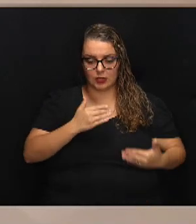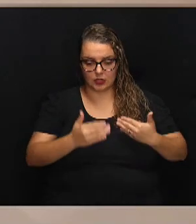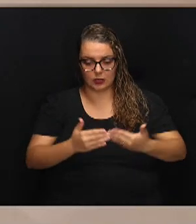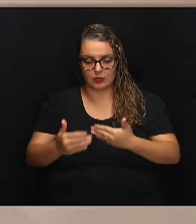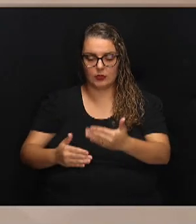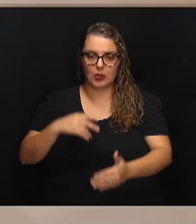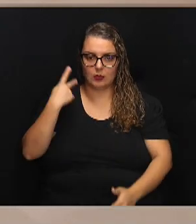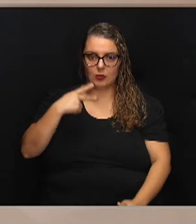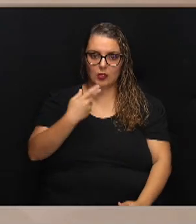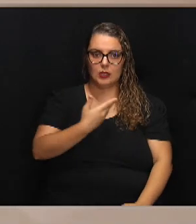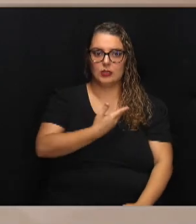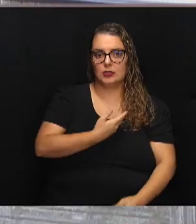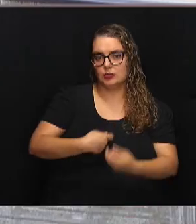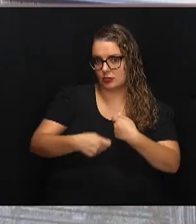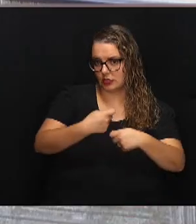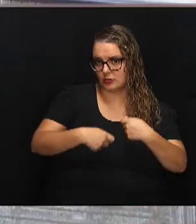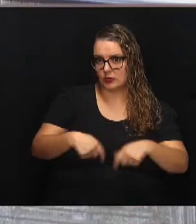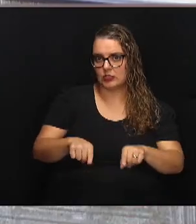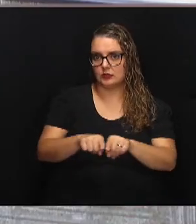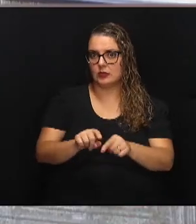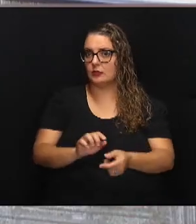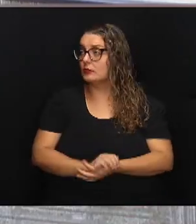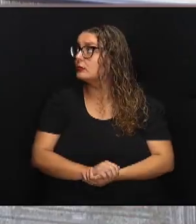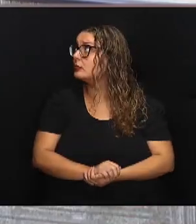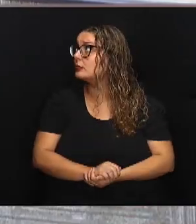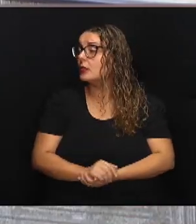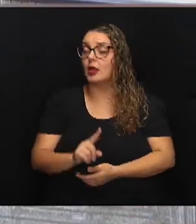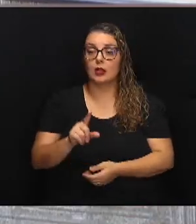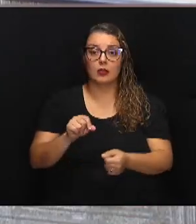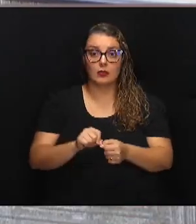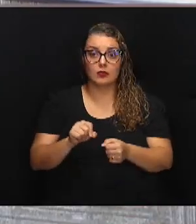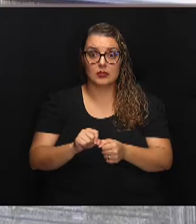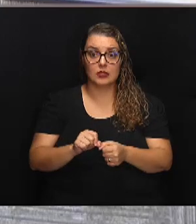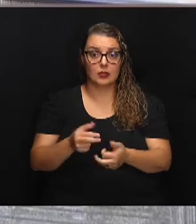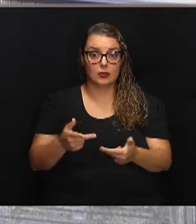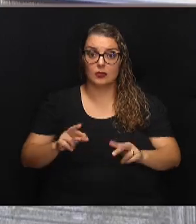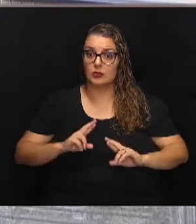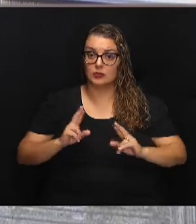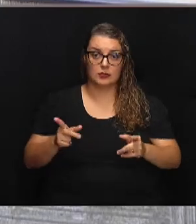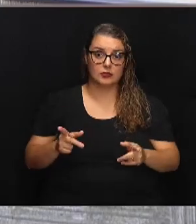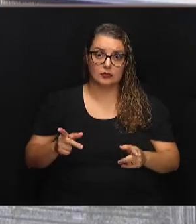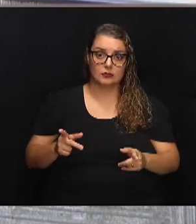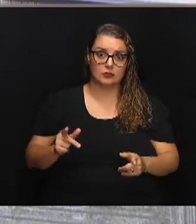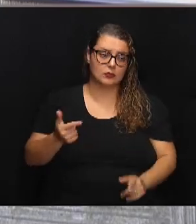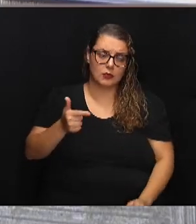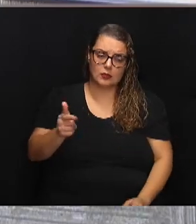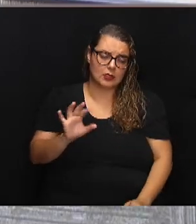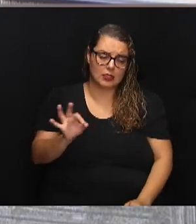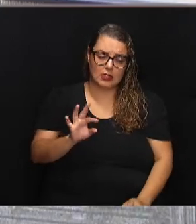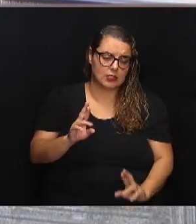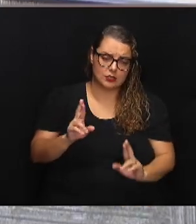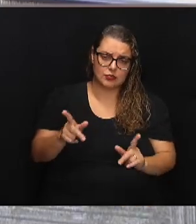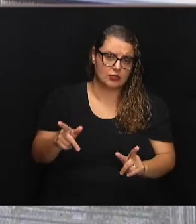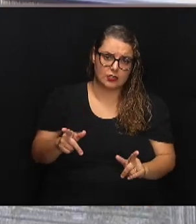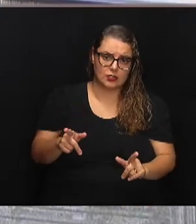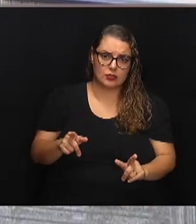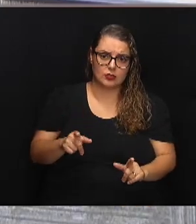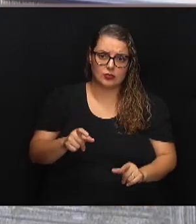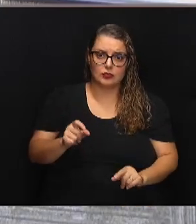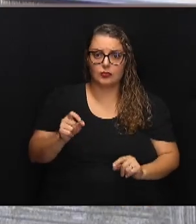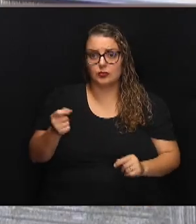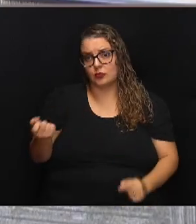políticos e administrativos. Se não fizermos algo diferente, não se colhe nada diferente do que vocês têm